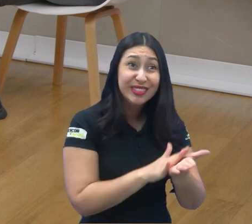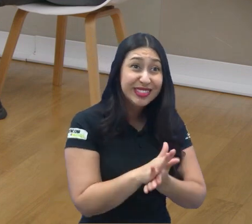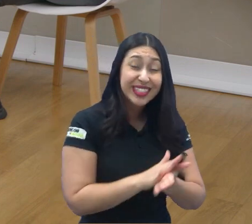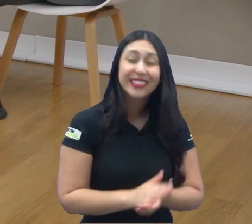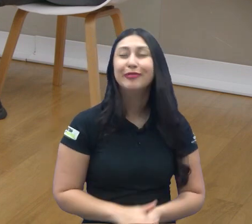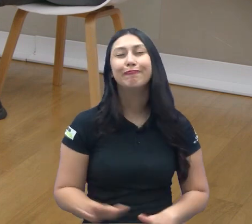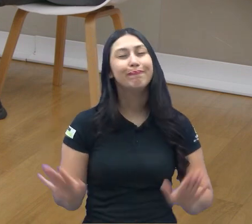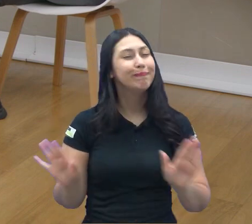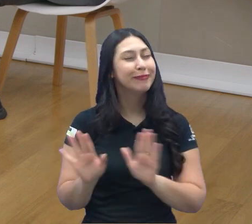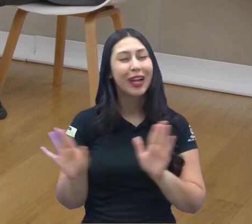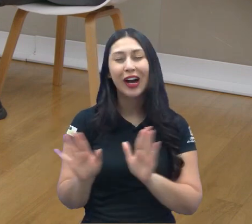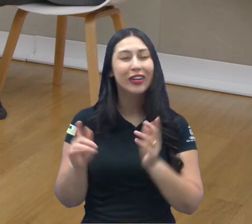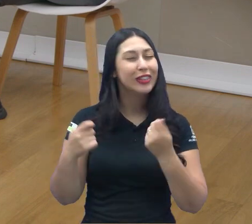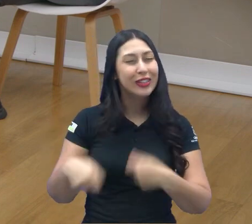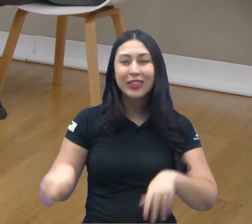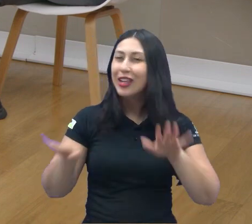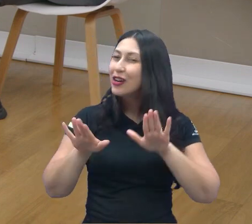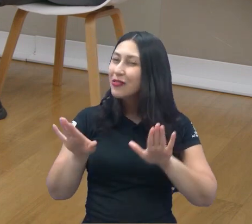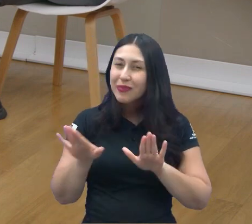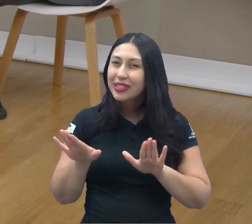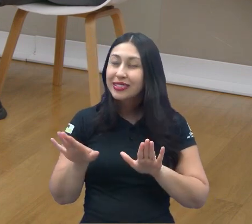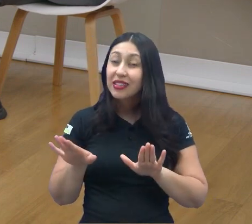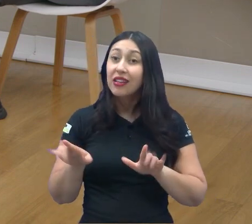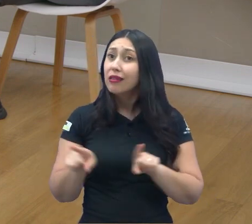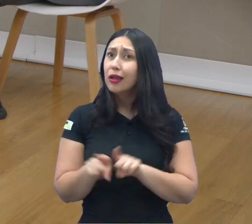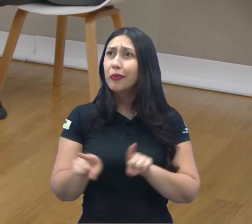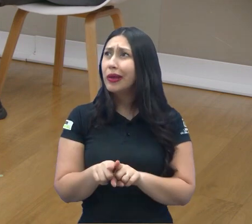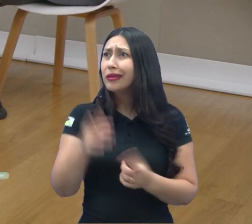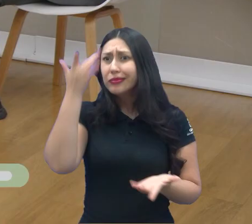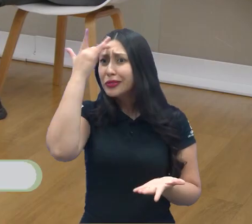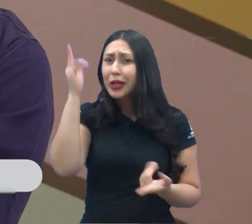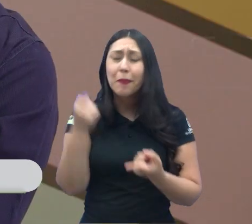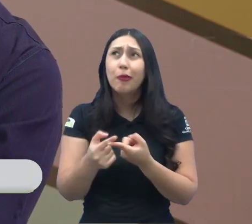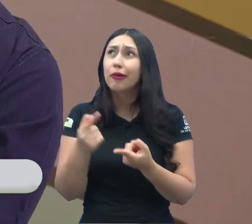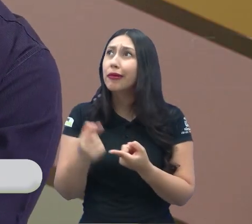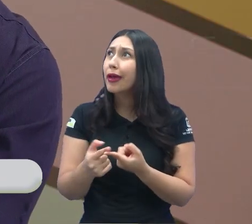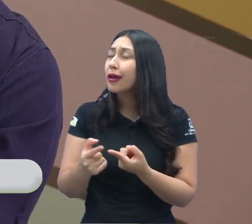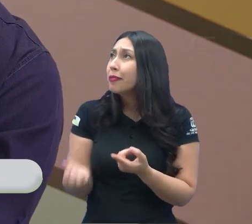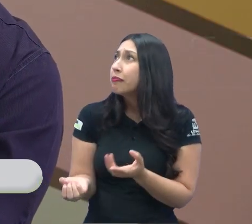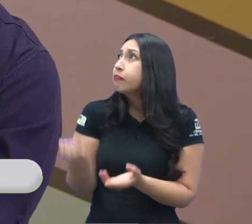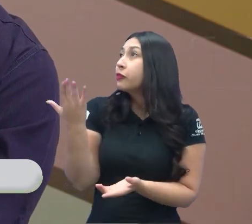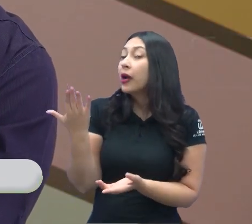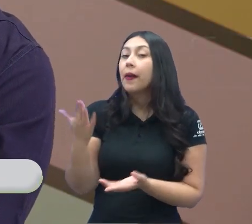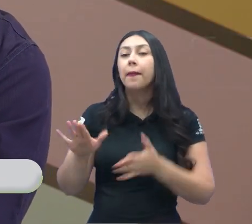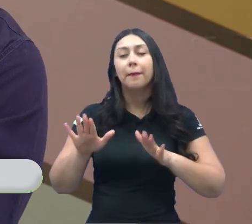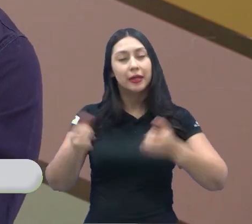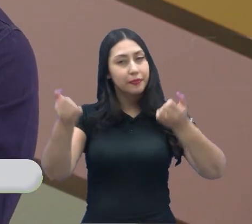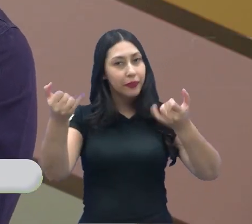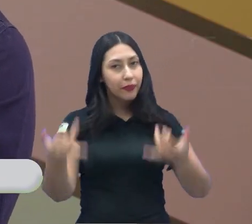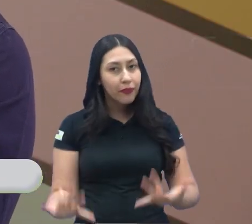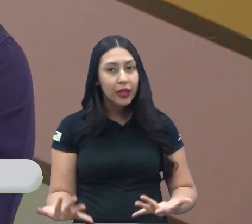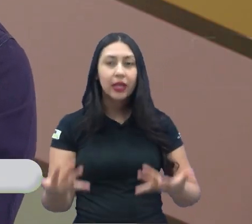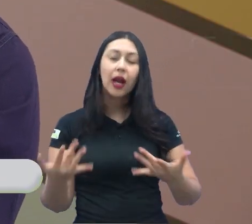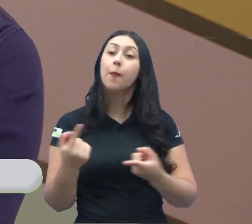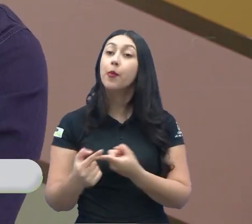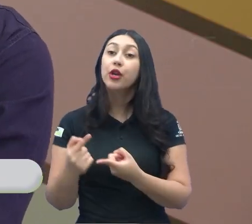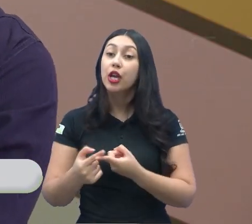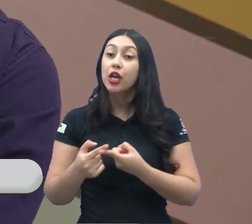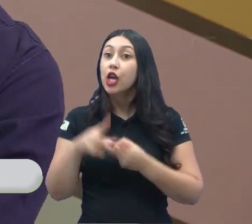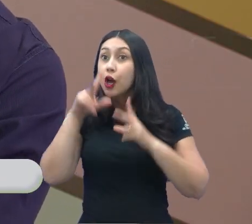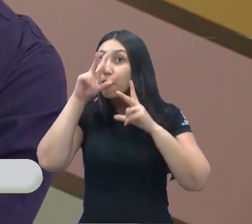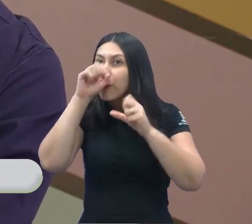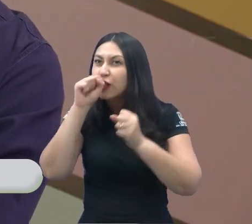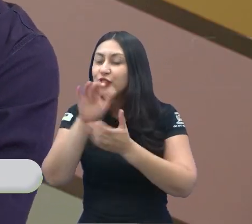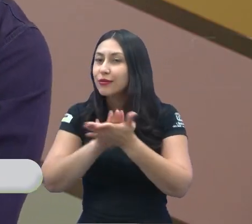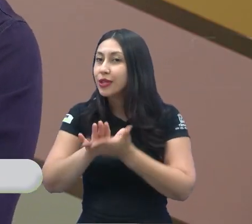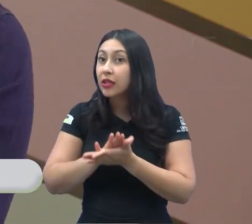isso para crescer. Não sei também dizer de onde que veio isso, mas até assim para explicar realmente por que não vai estimular, não vai fazer nada. O cabelo é